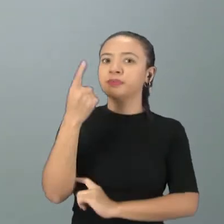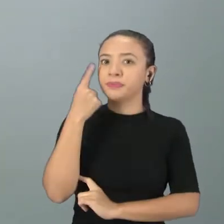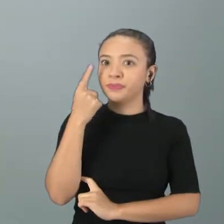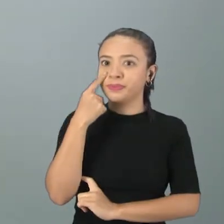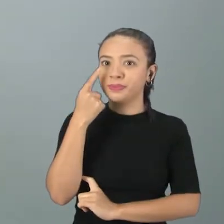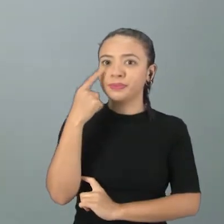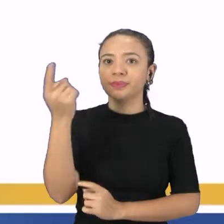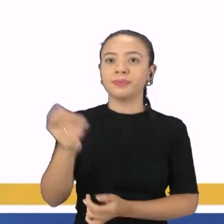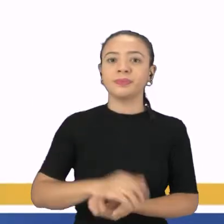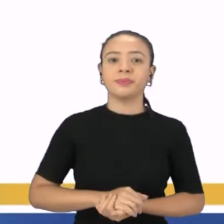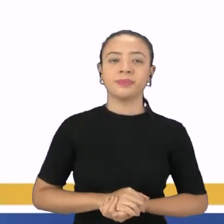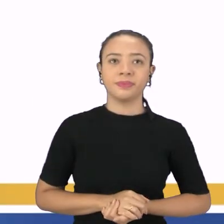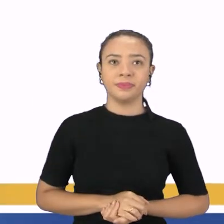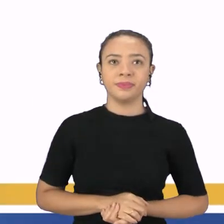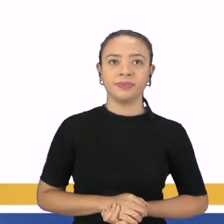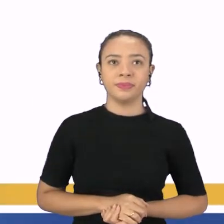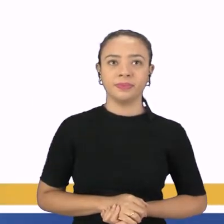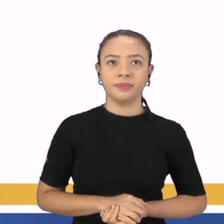o esquema.